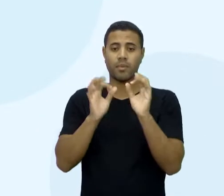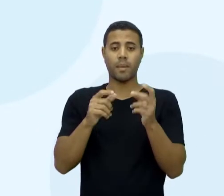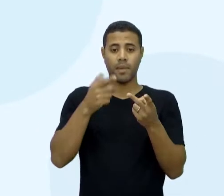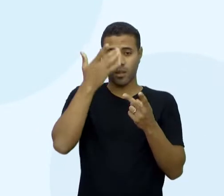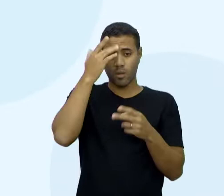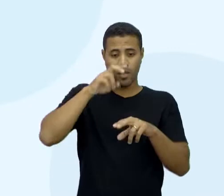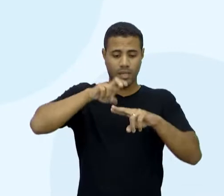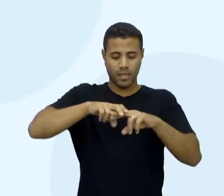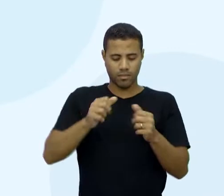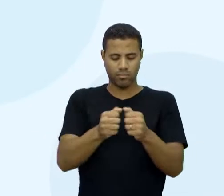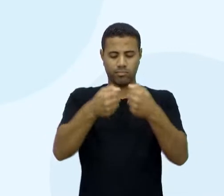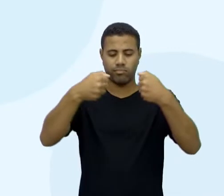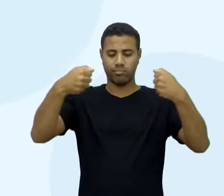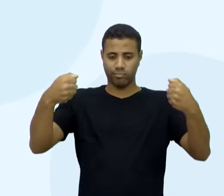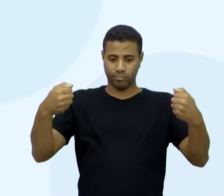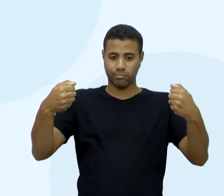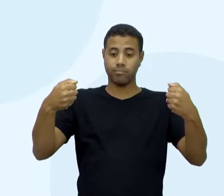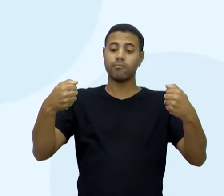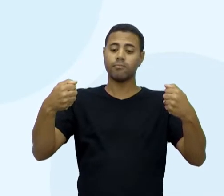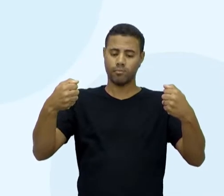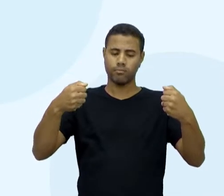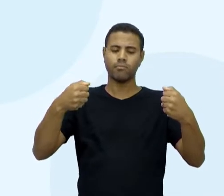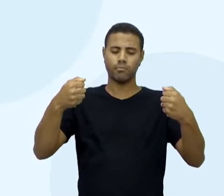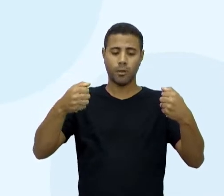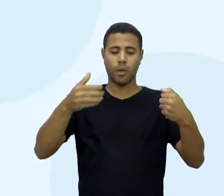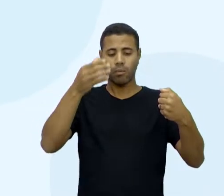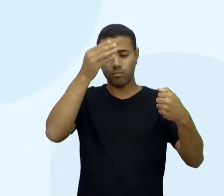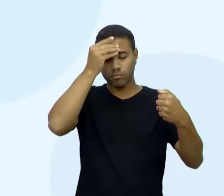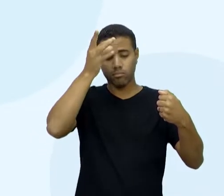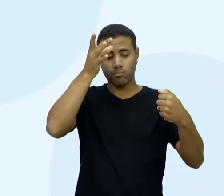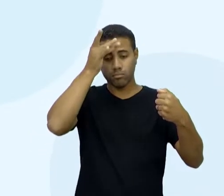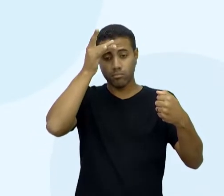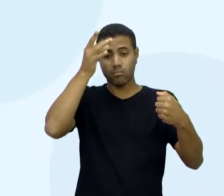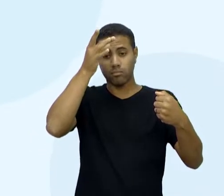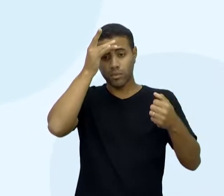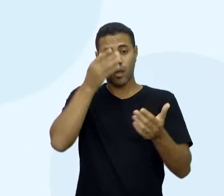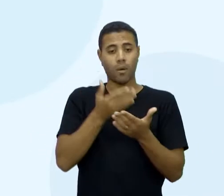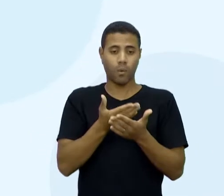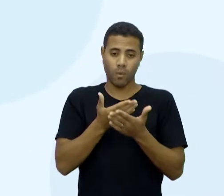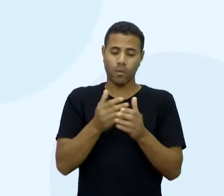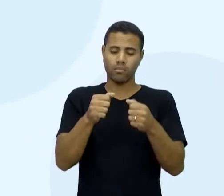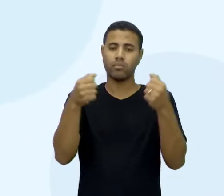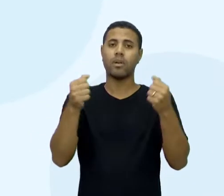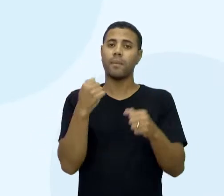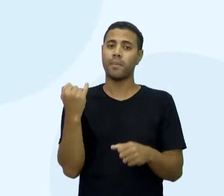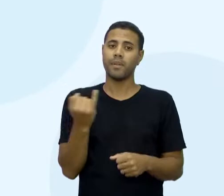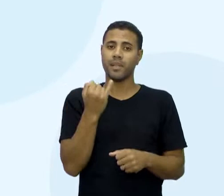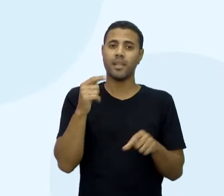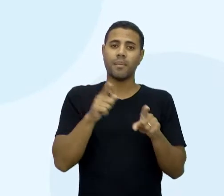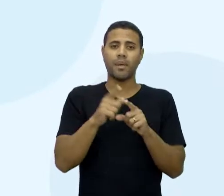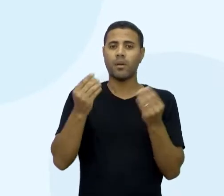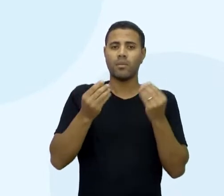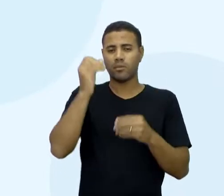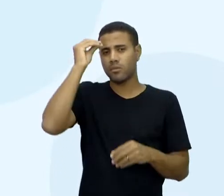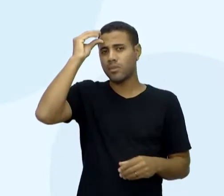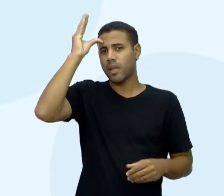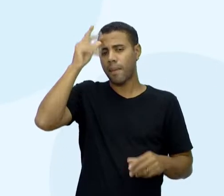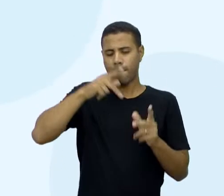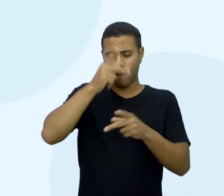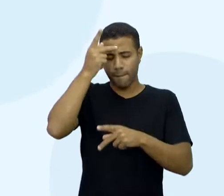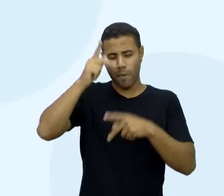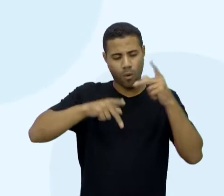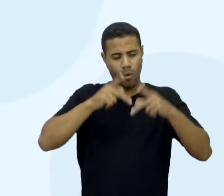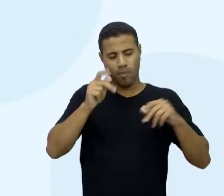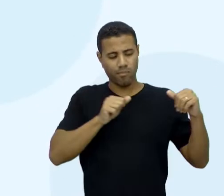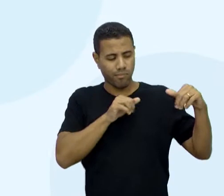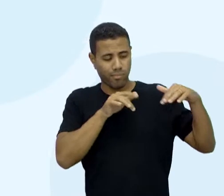E a biblioteca, ela servia como um local de estudo e um local onde os conhecimentos de vários povos